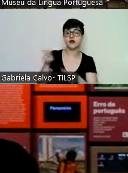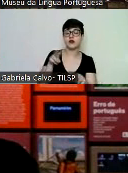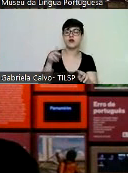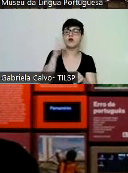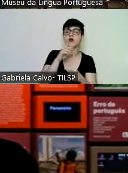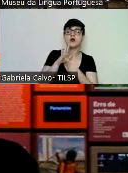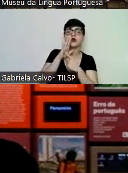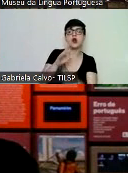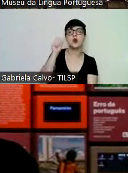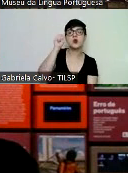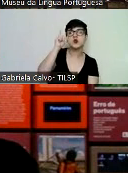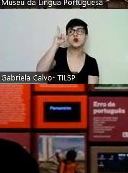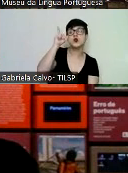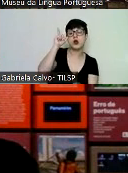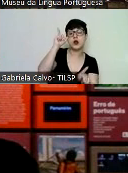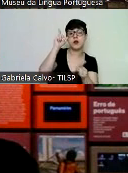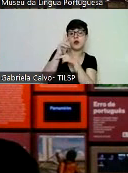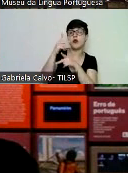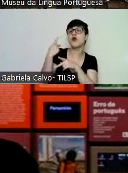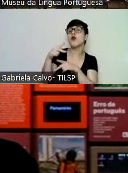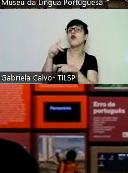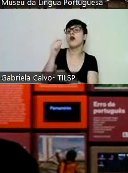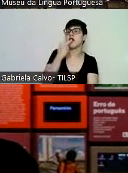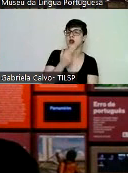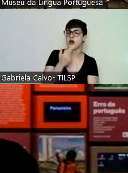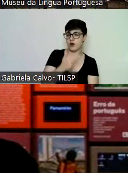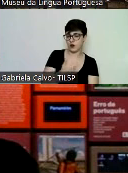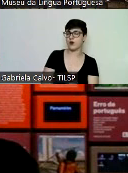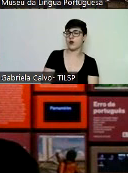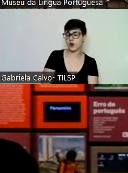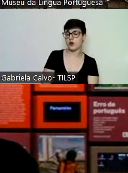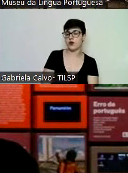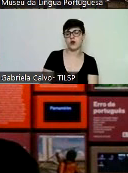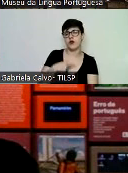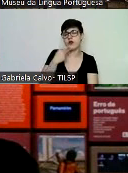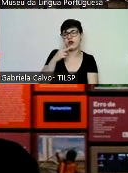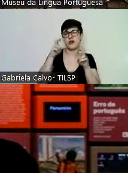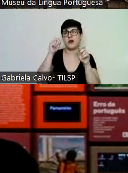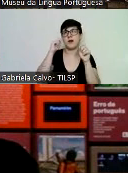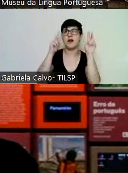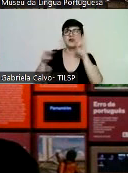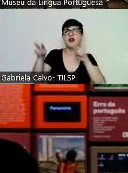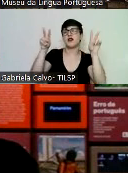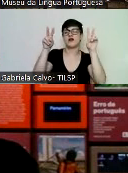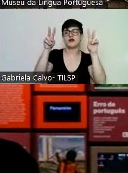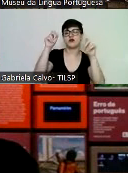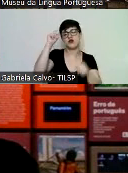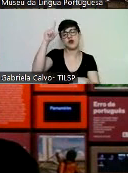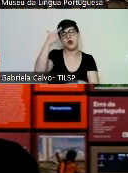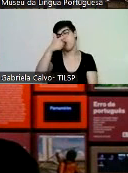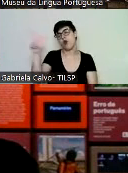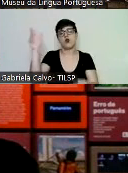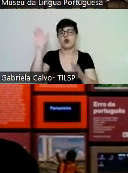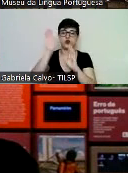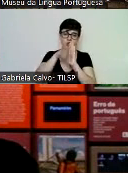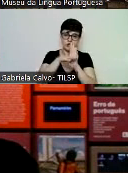cultura associada a língua portuguesa só que eu não vou nem trabalhar com essa questão da paisagem cultural que é um outro é um outro conceito que se